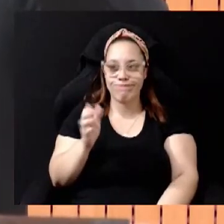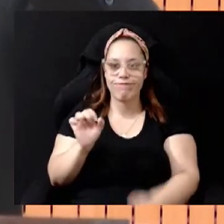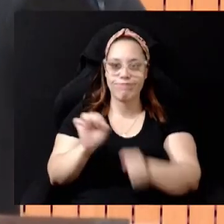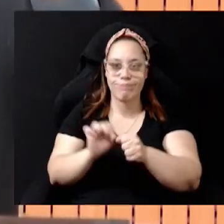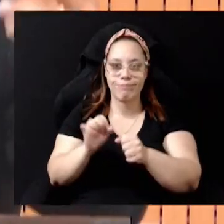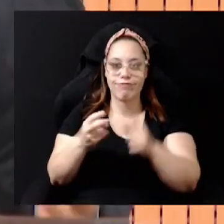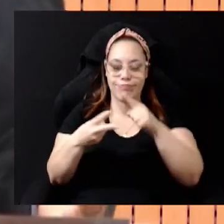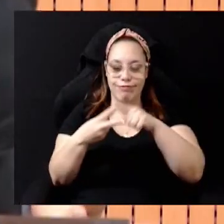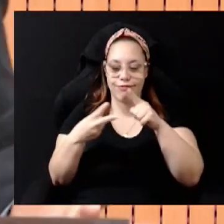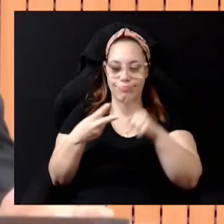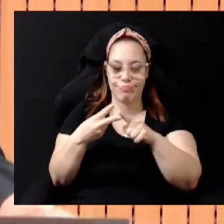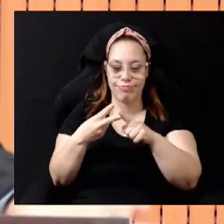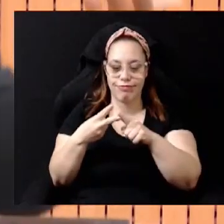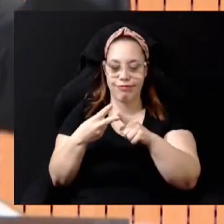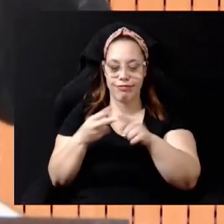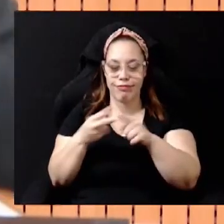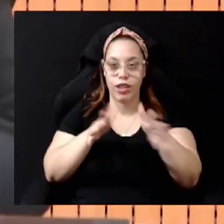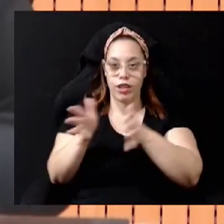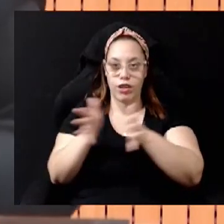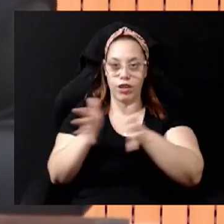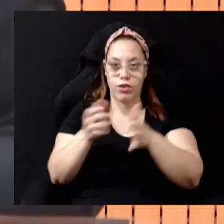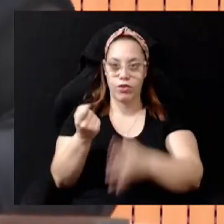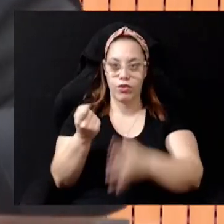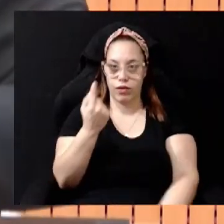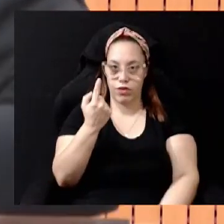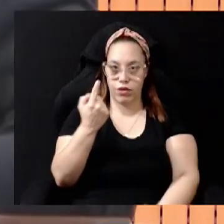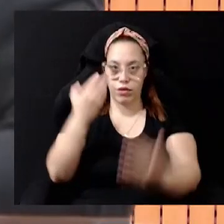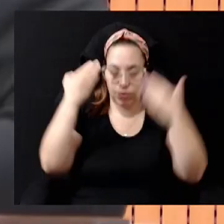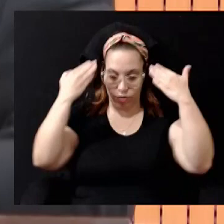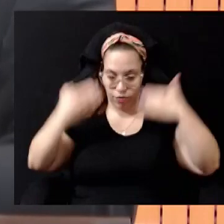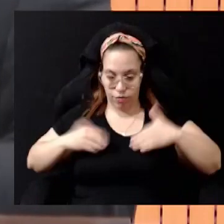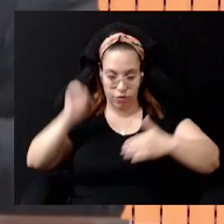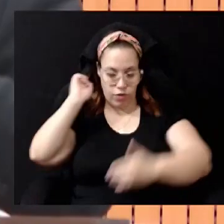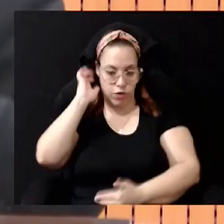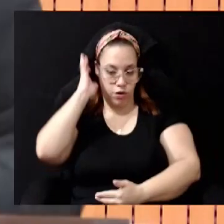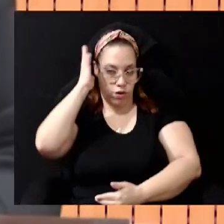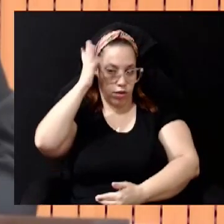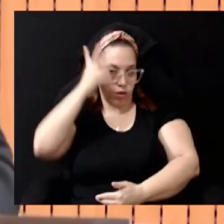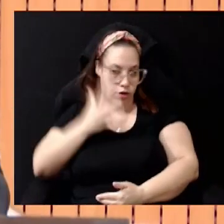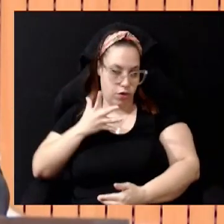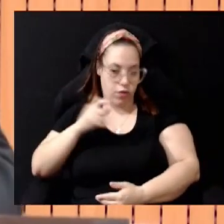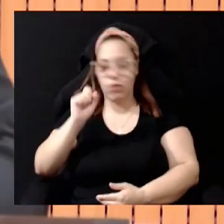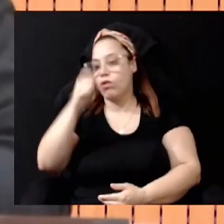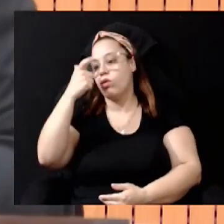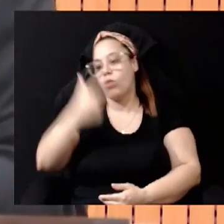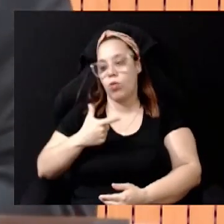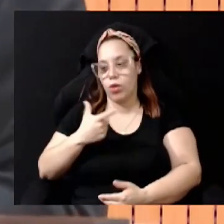questões de acessibilidade. Primeiro, me autodescrever, falar quem sou eu, como estou